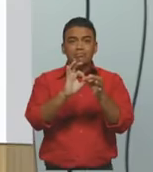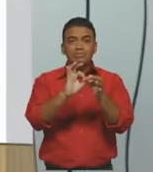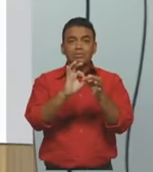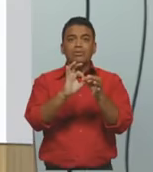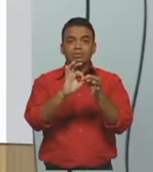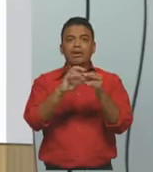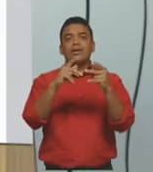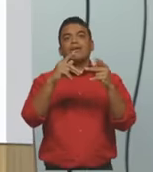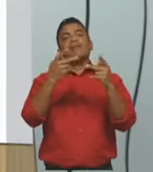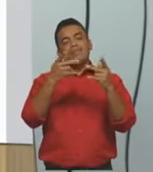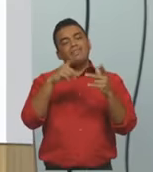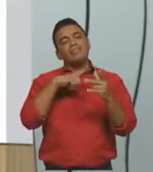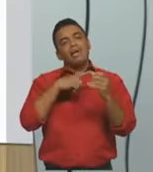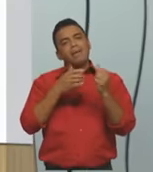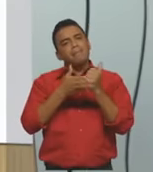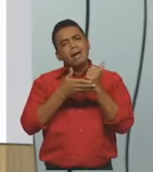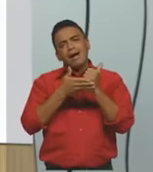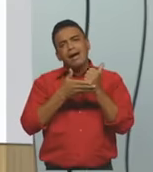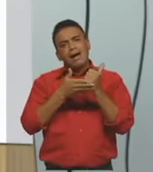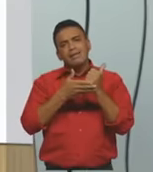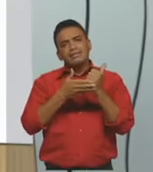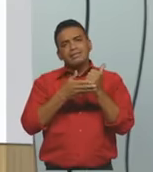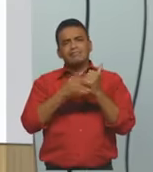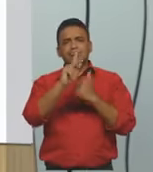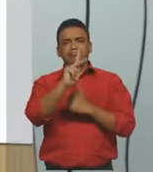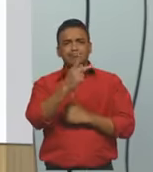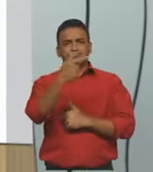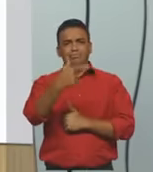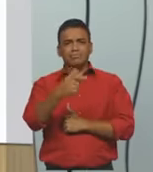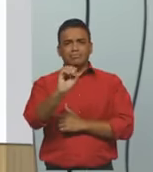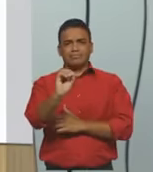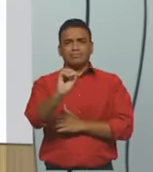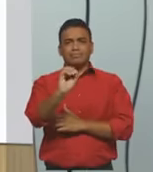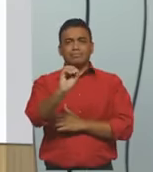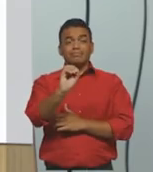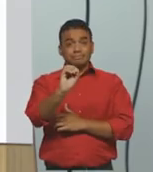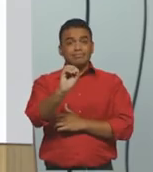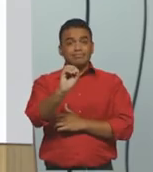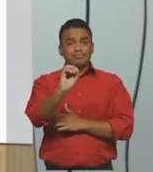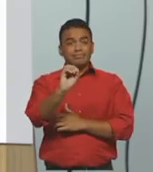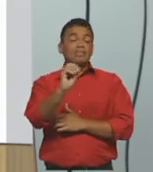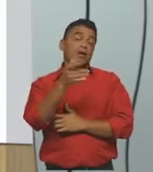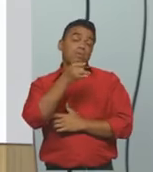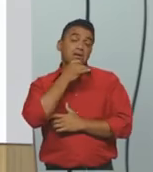base nitrogenada. Essa estrutura aqui, então, fosfato,